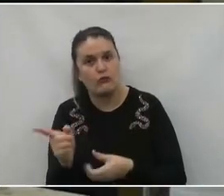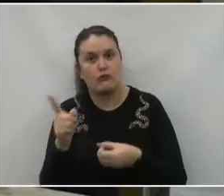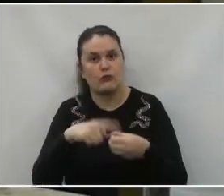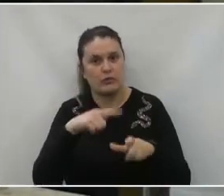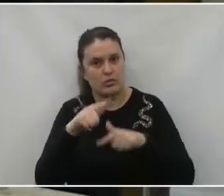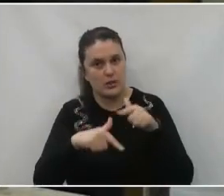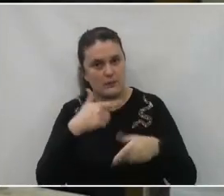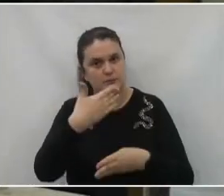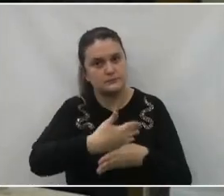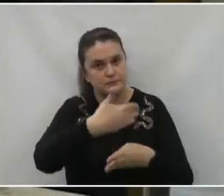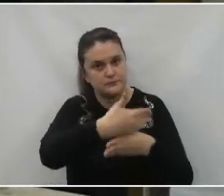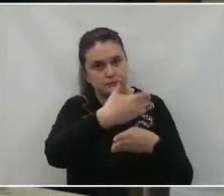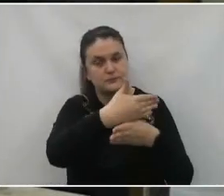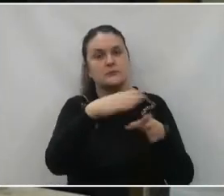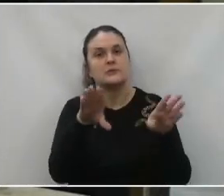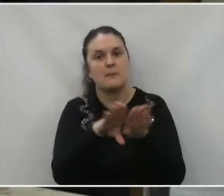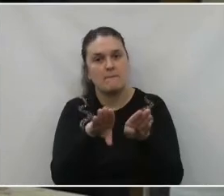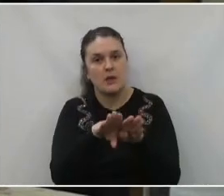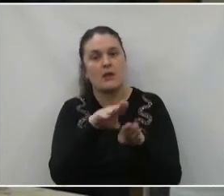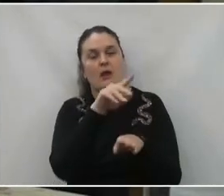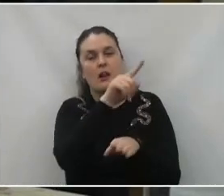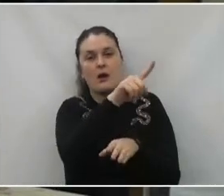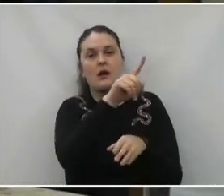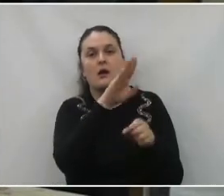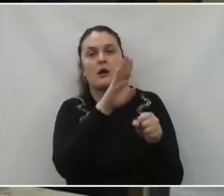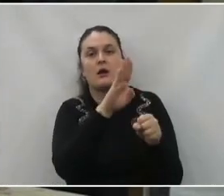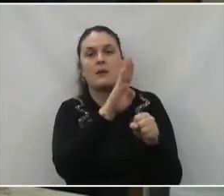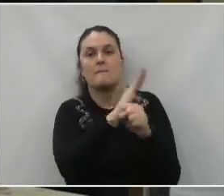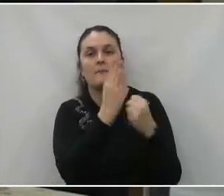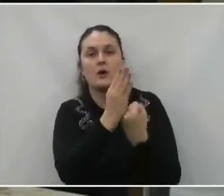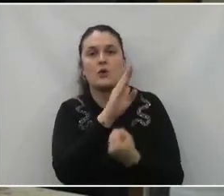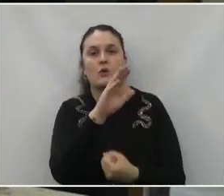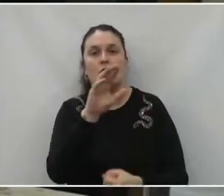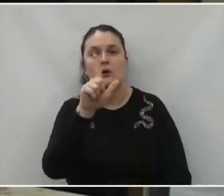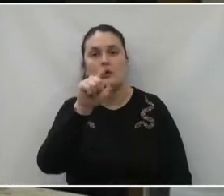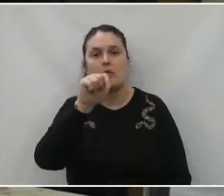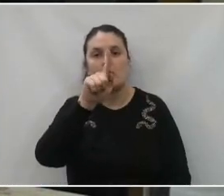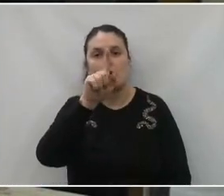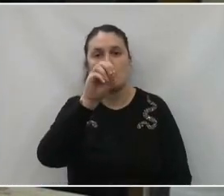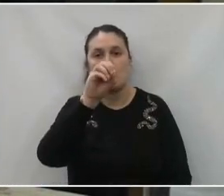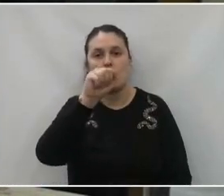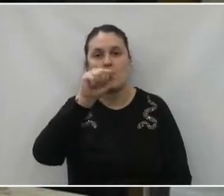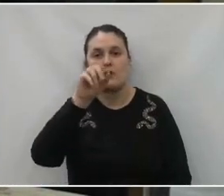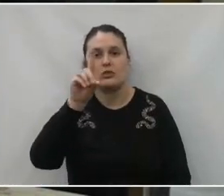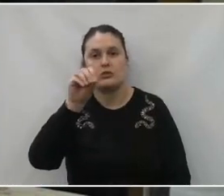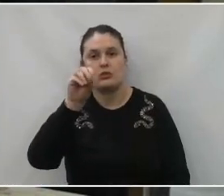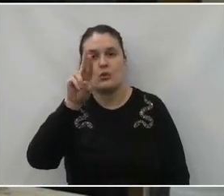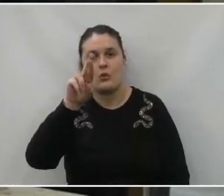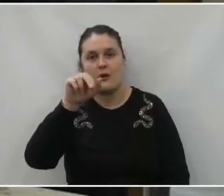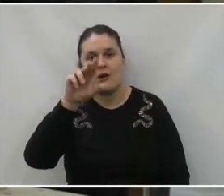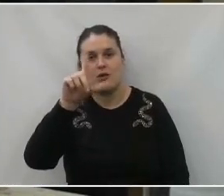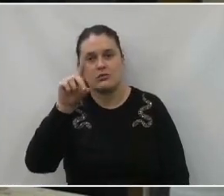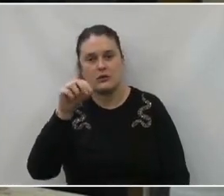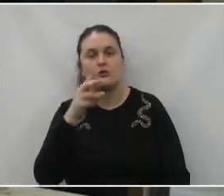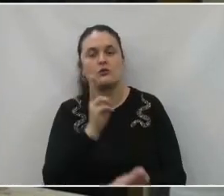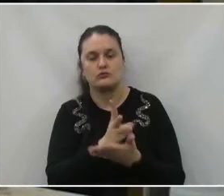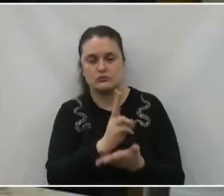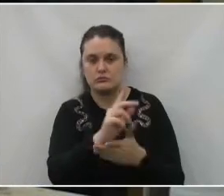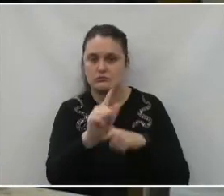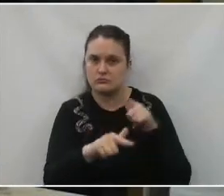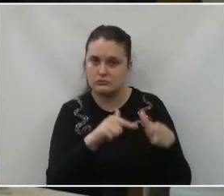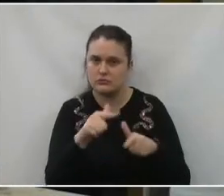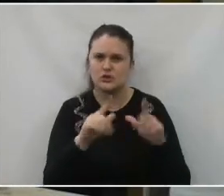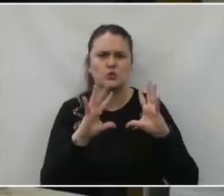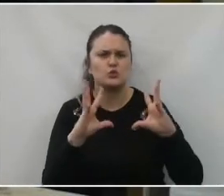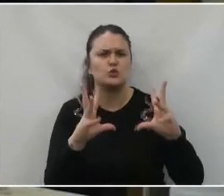lá do Lagoa Dourada, aonde estava parado, e também será dado a ordem de serviço. Então, essas obras todas que estavam